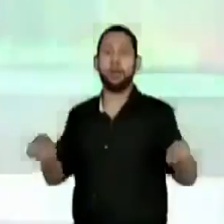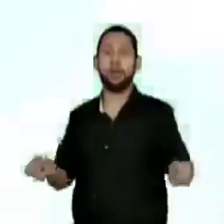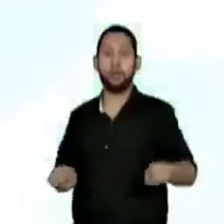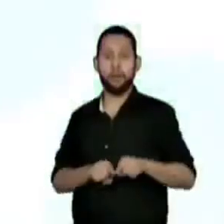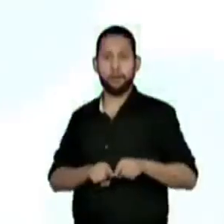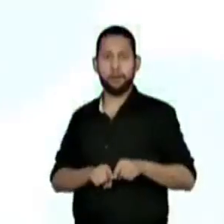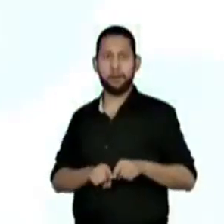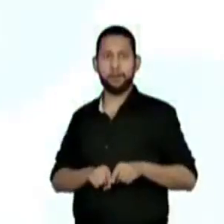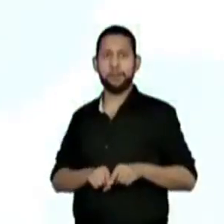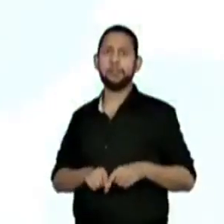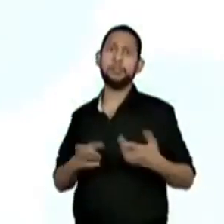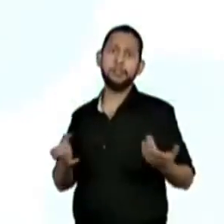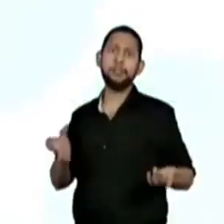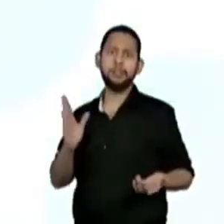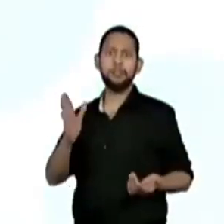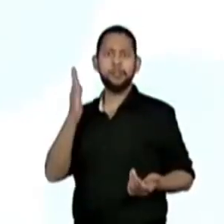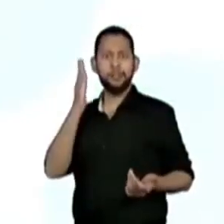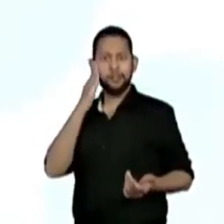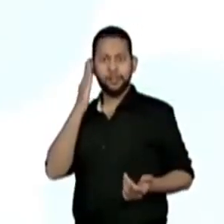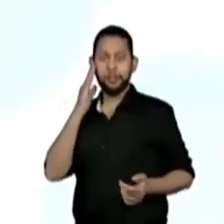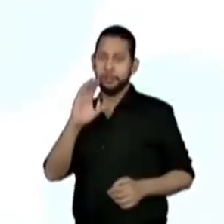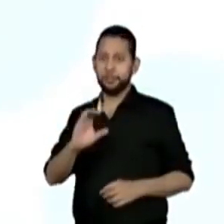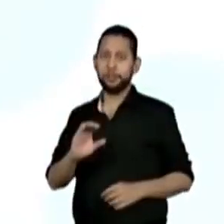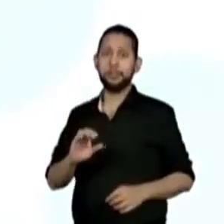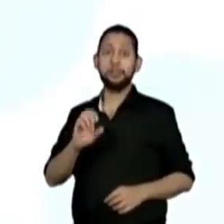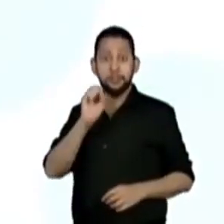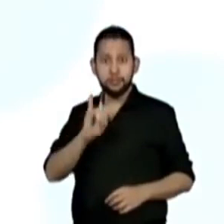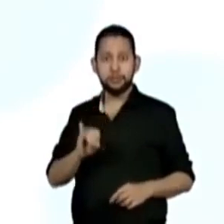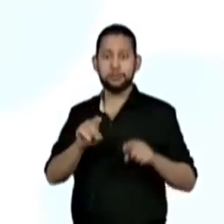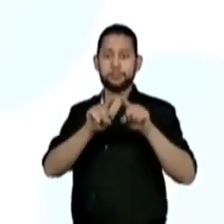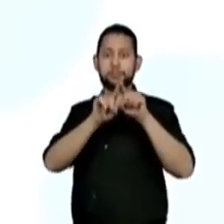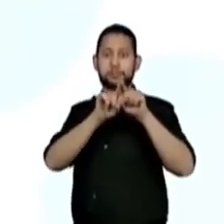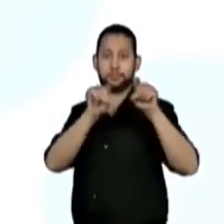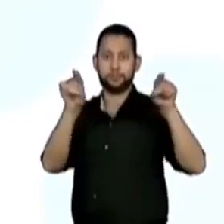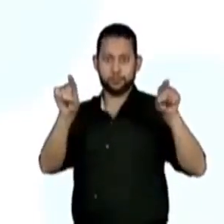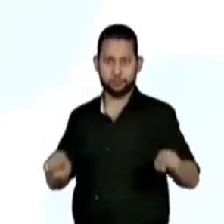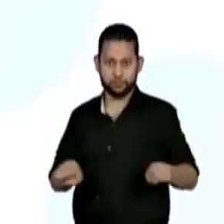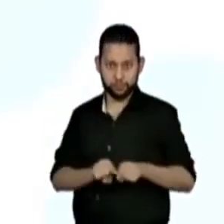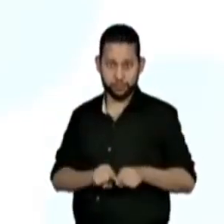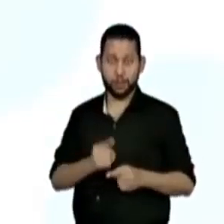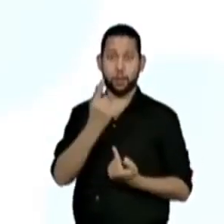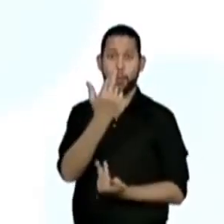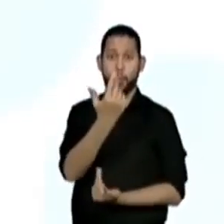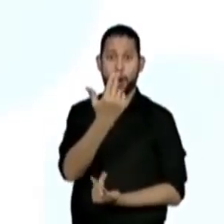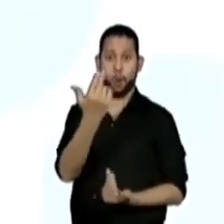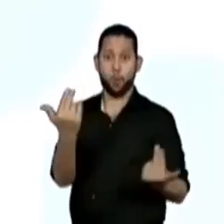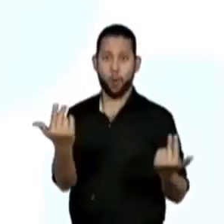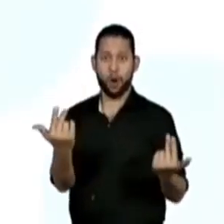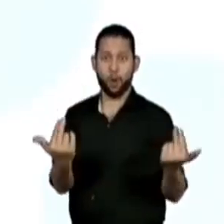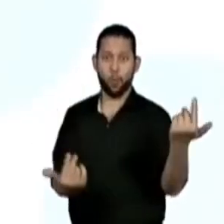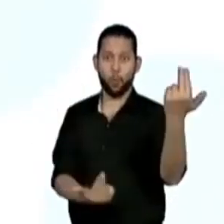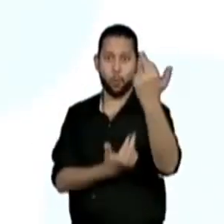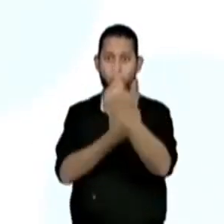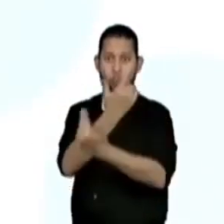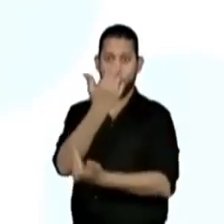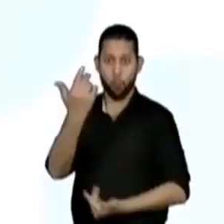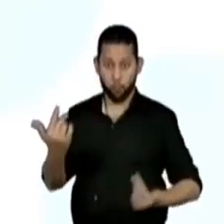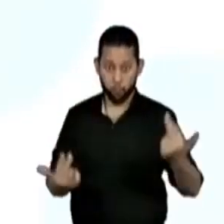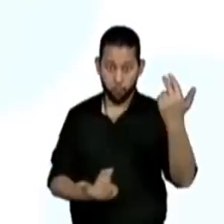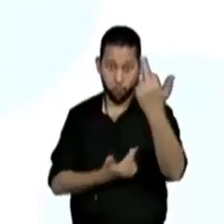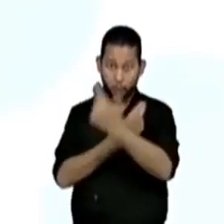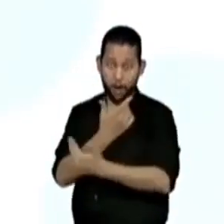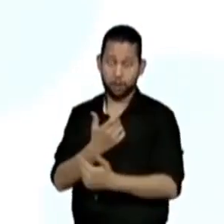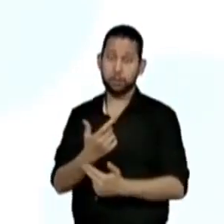retangular Porque a gente já aprendeu que o quadrado é o quê todas as medidas são iguais né aqui não são iguais já que não são iguais